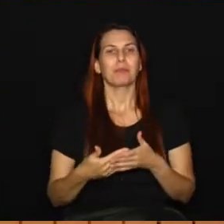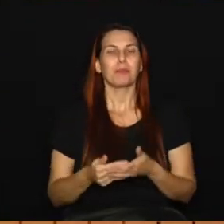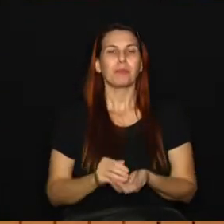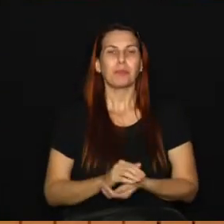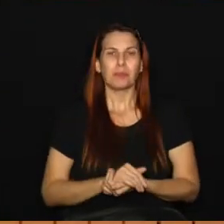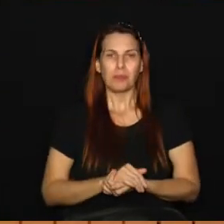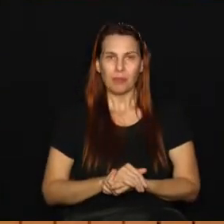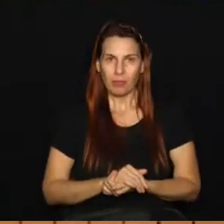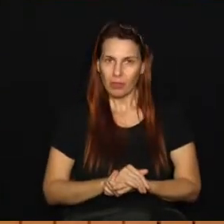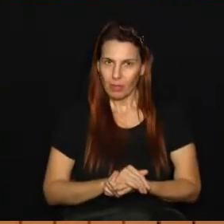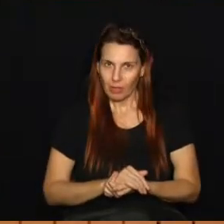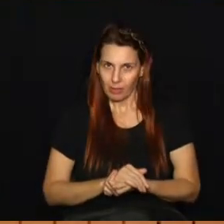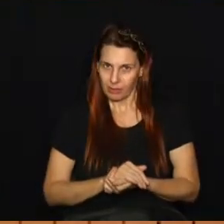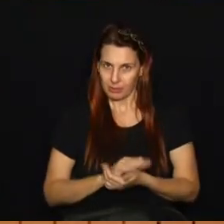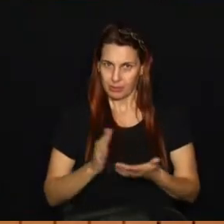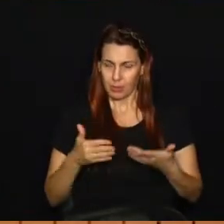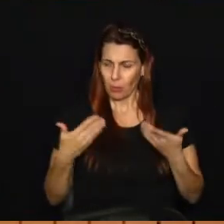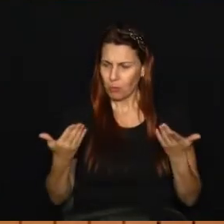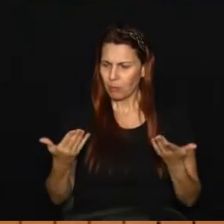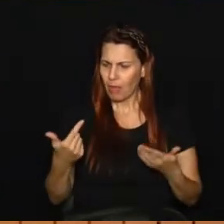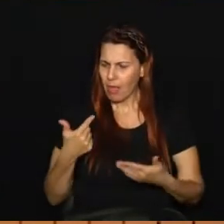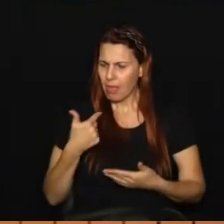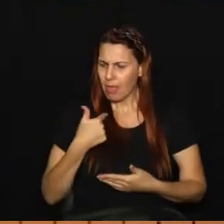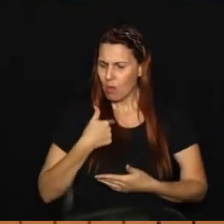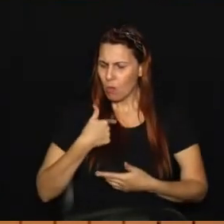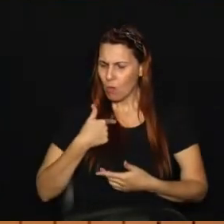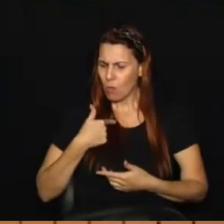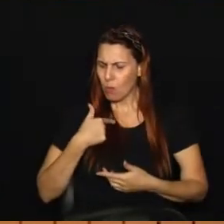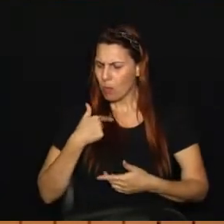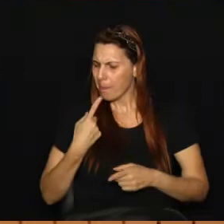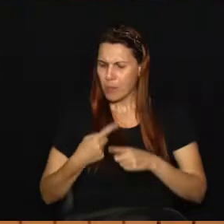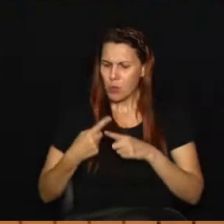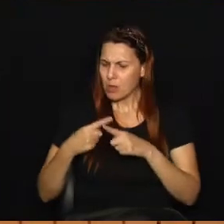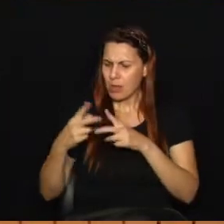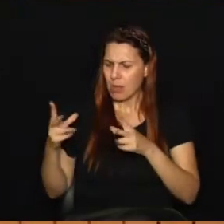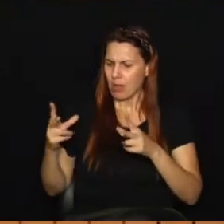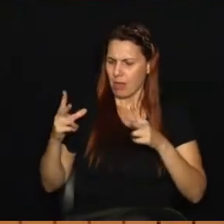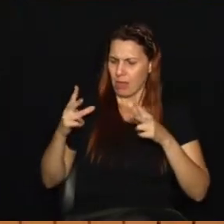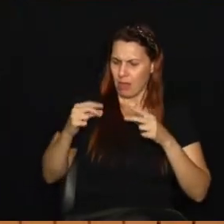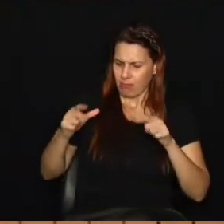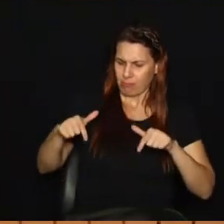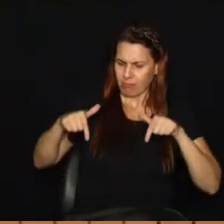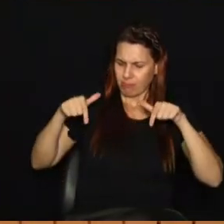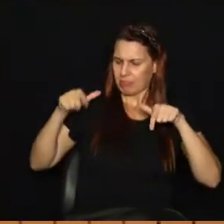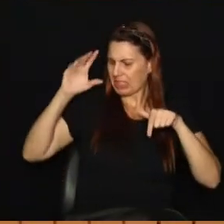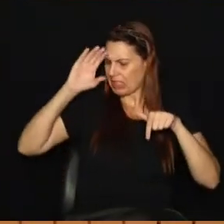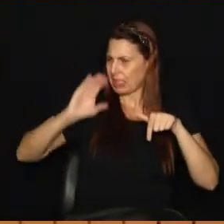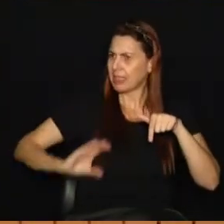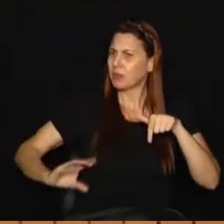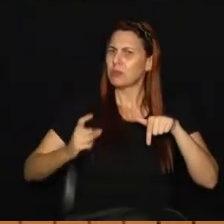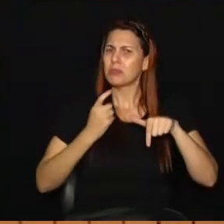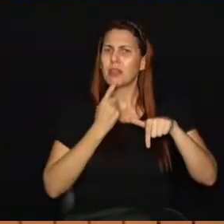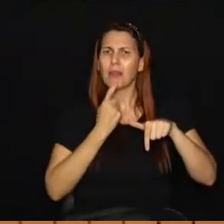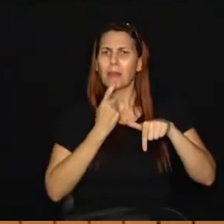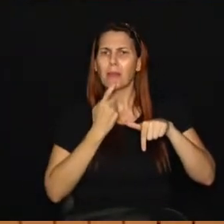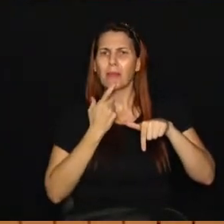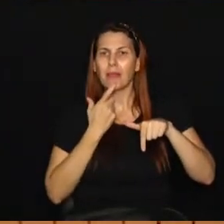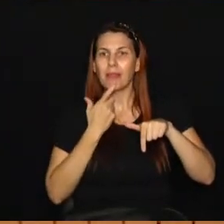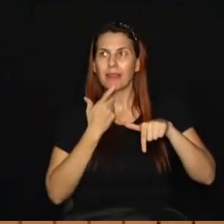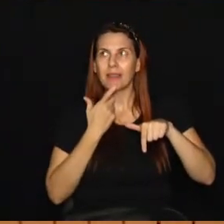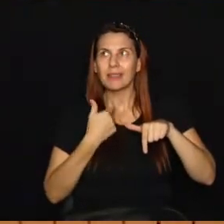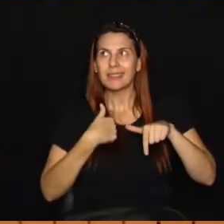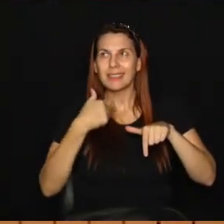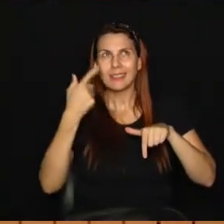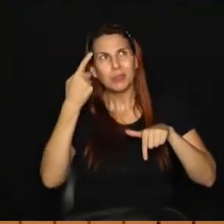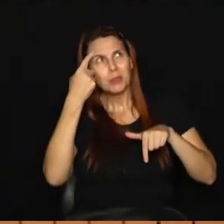a questão, né, o que eu fiz para receber o título de cidadão campineiro? Ficou uma dúvida,